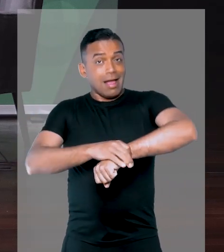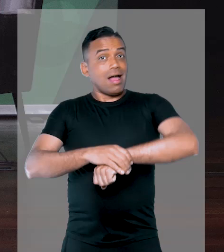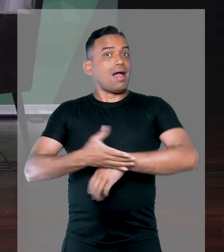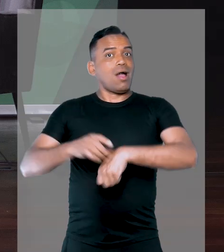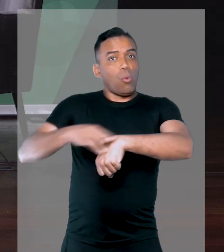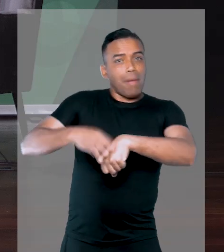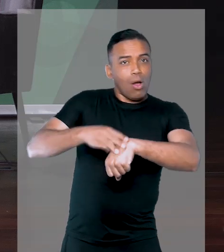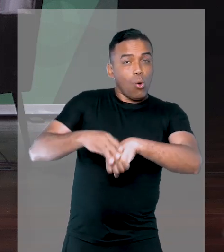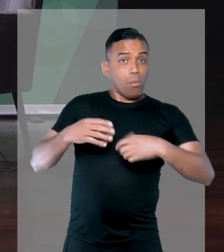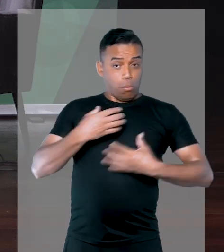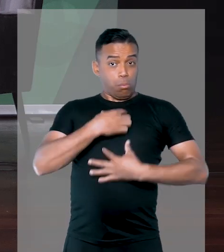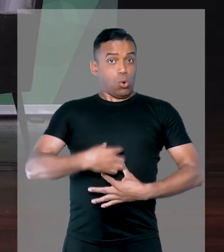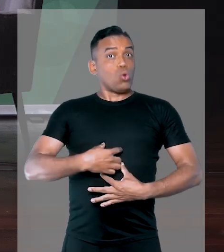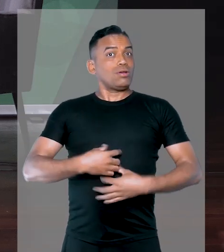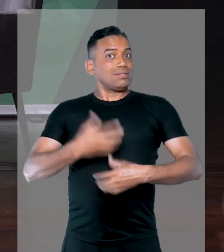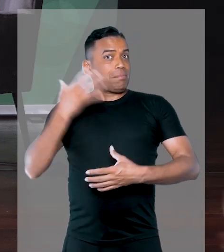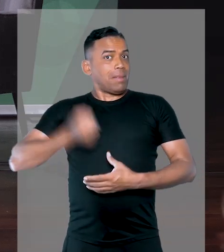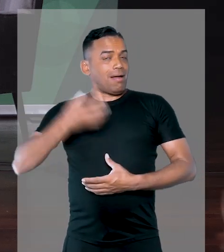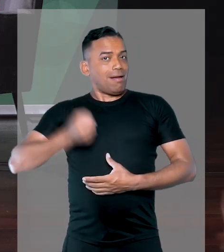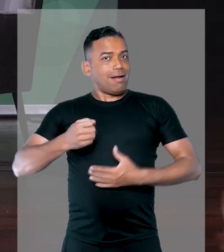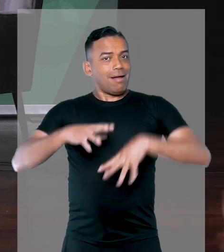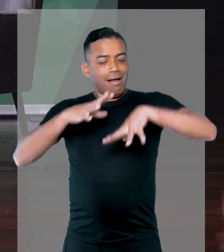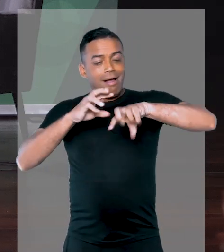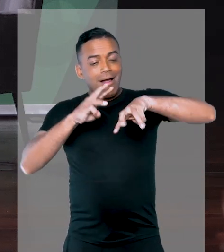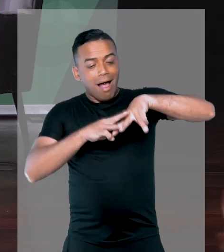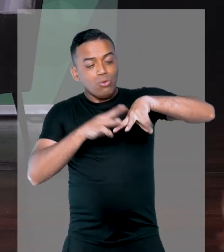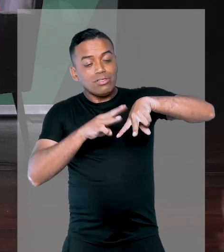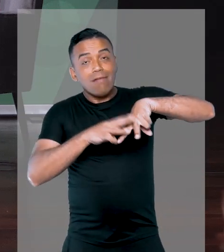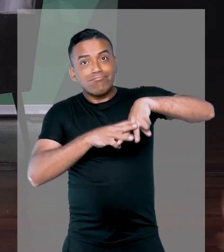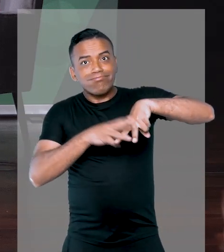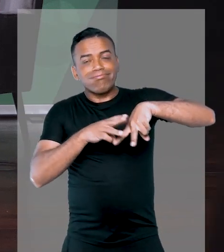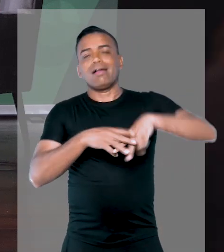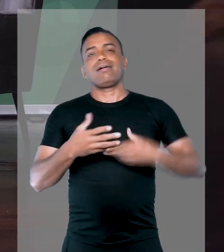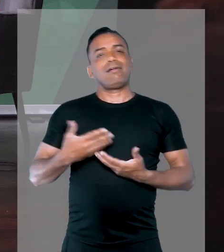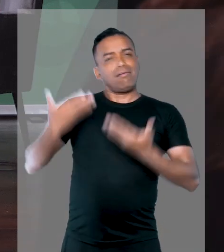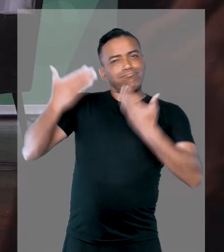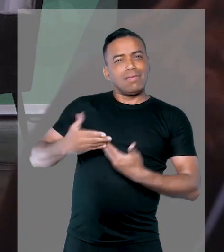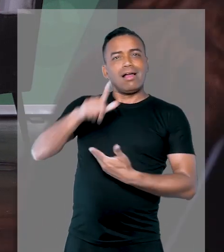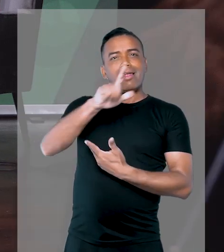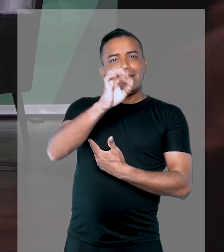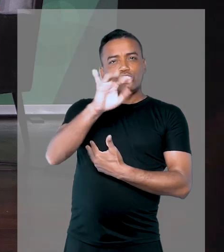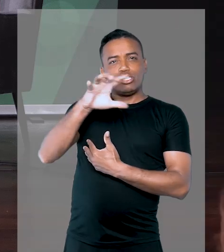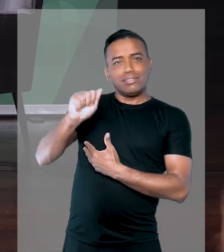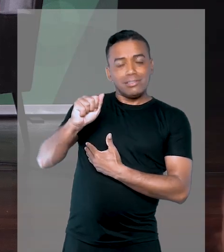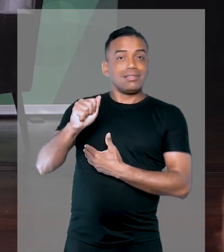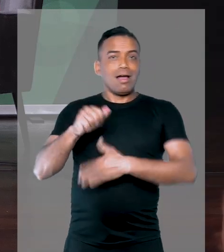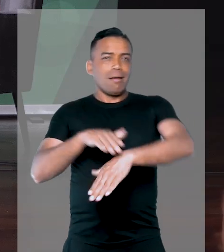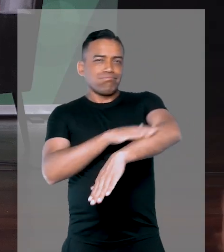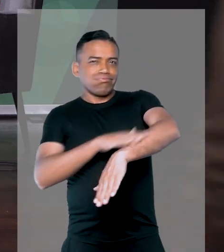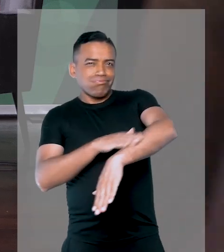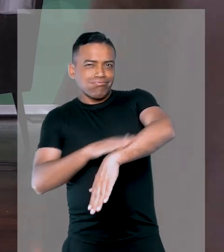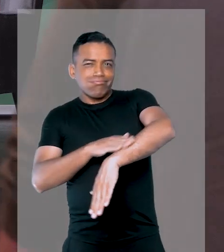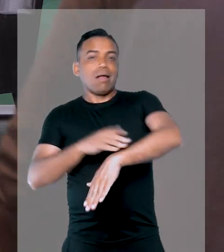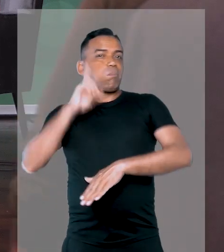branca e uma calça xadrez. Eu sou a Letícia, eu sou uma mulher branca, de pele morena, tenho cabelos